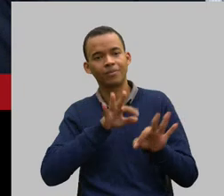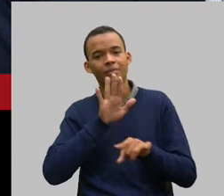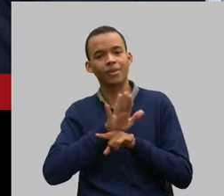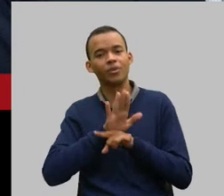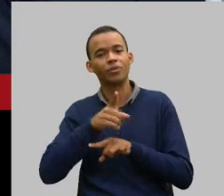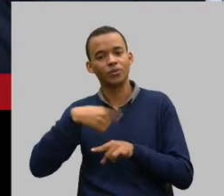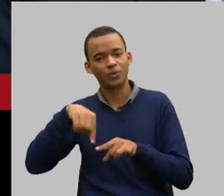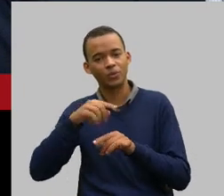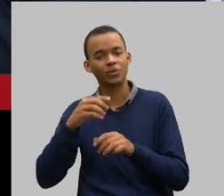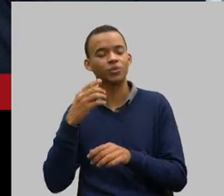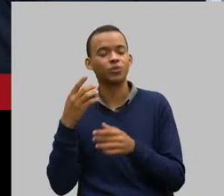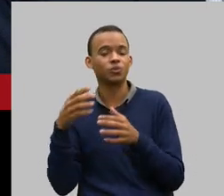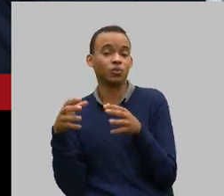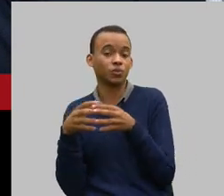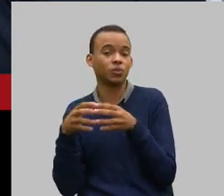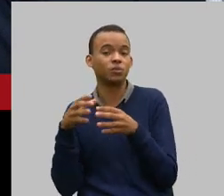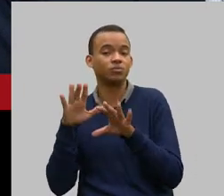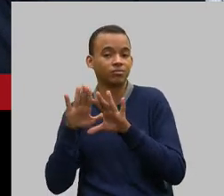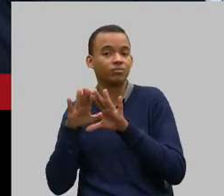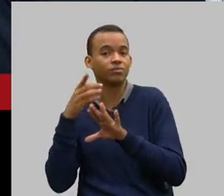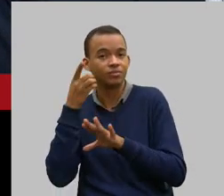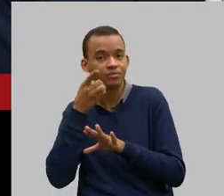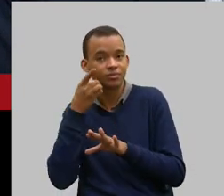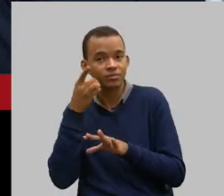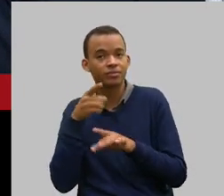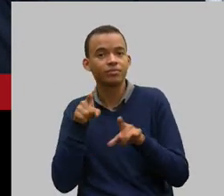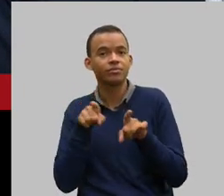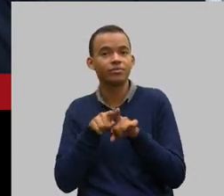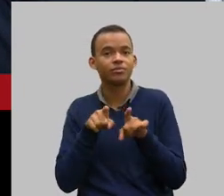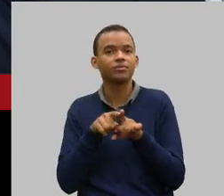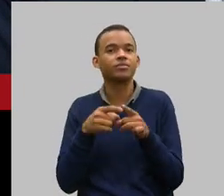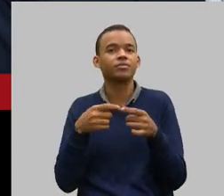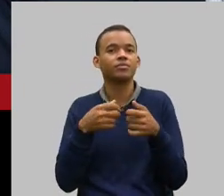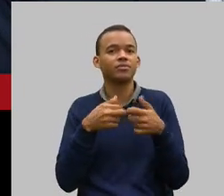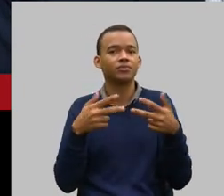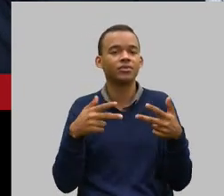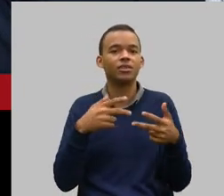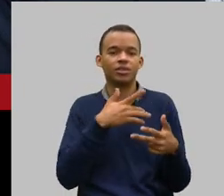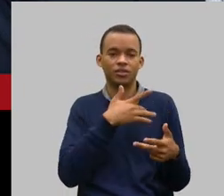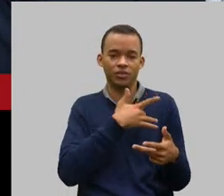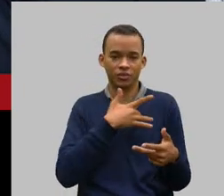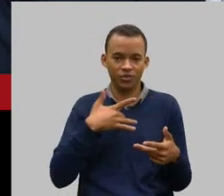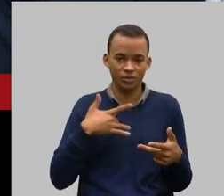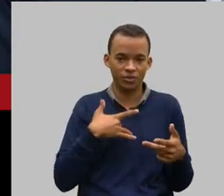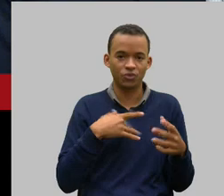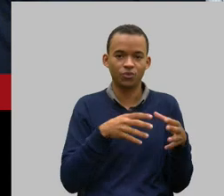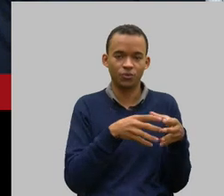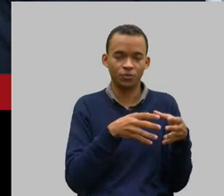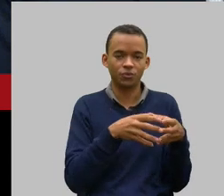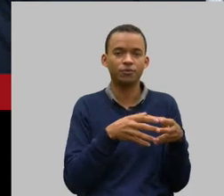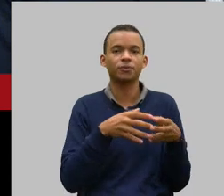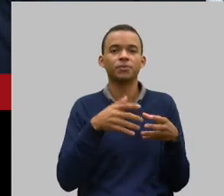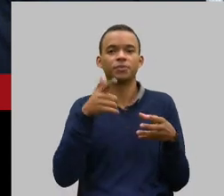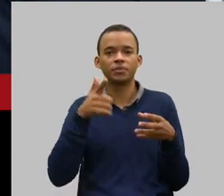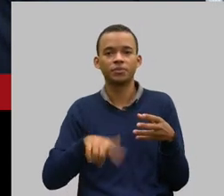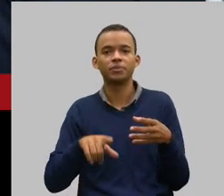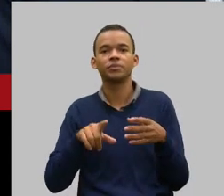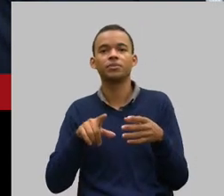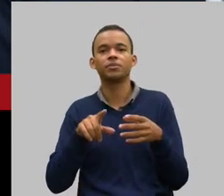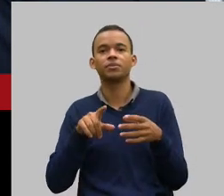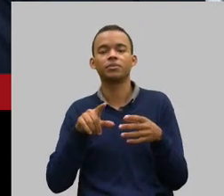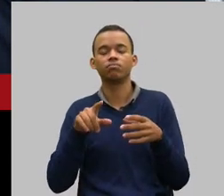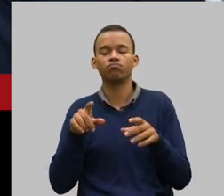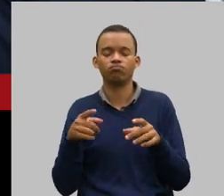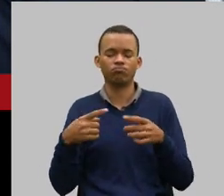acreditamos no trabalho cumprimentar o deputado armen também da saúde tá aqui junto conosco também o grego ees grandes